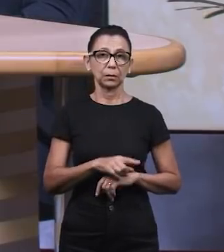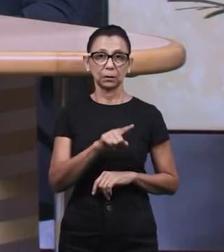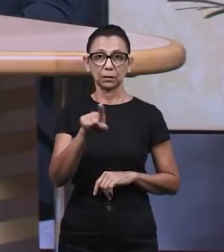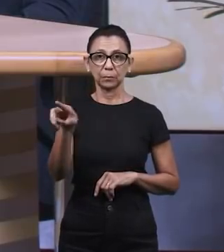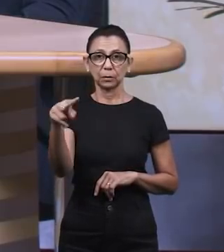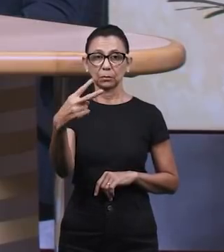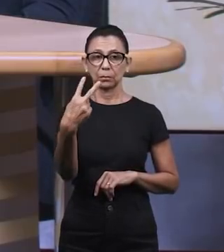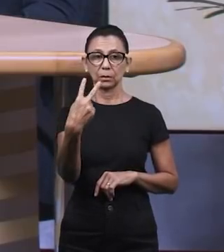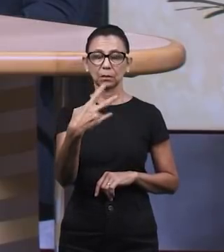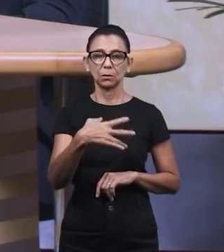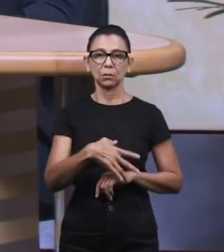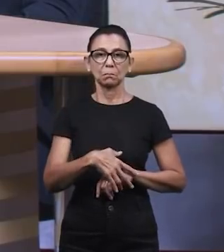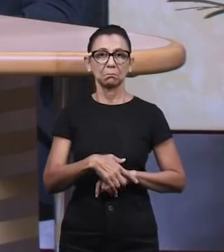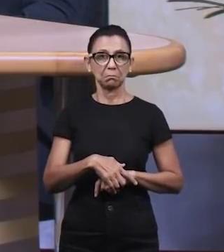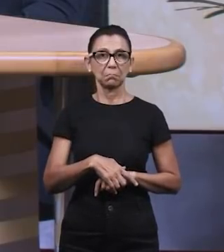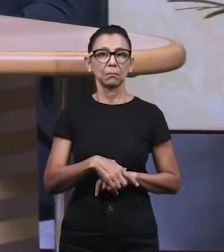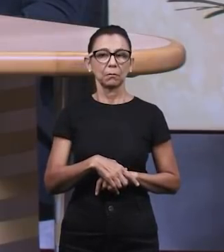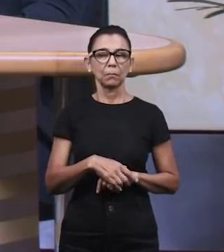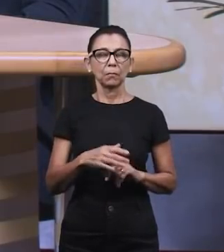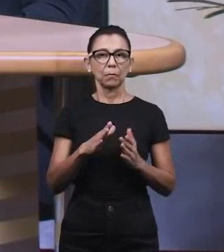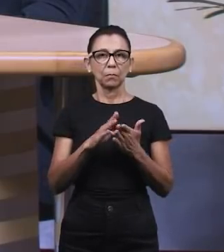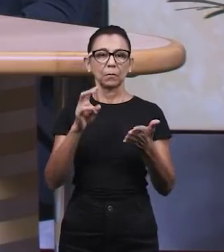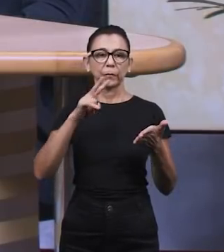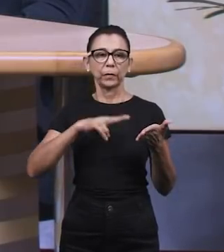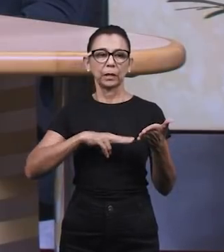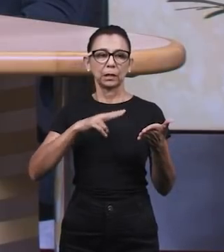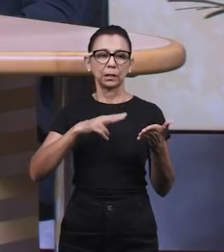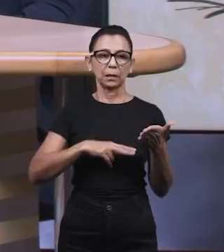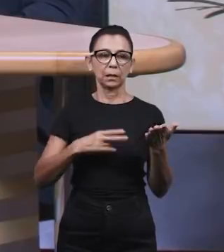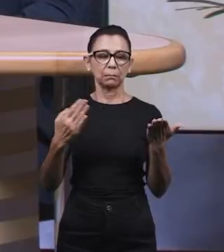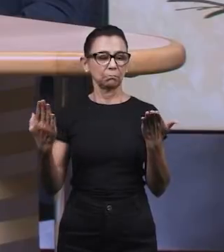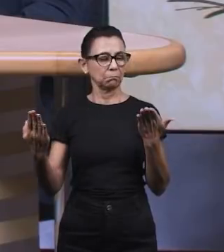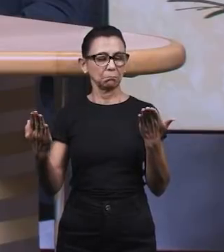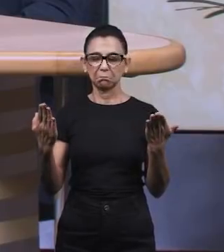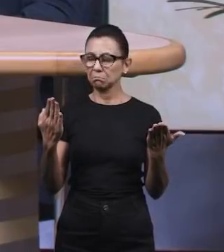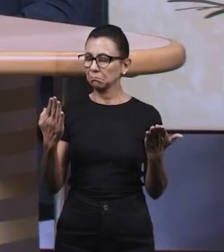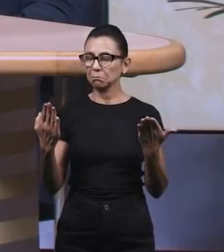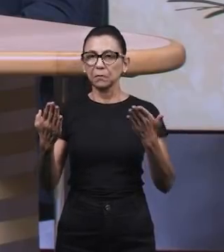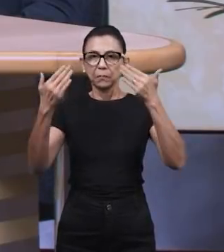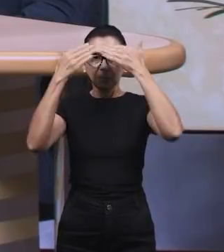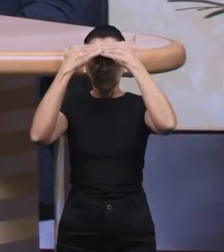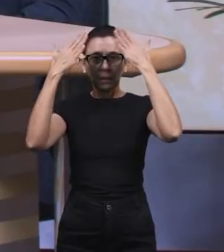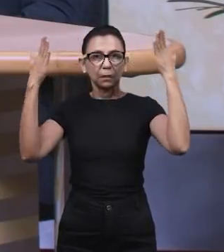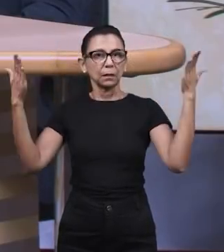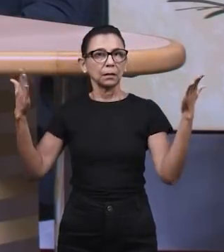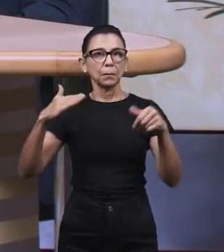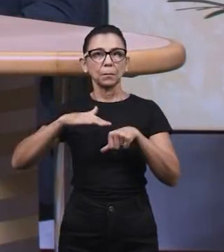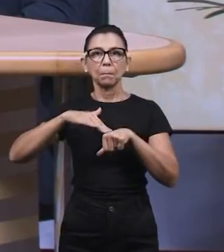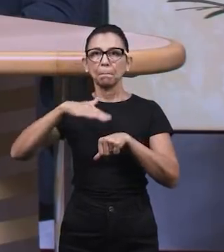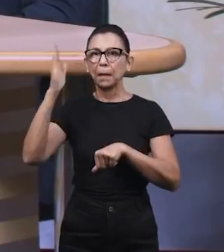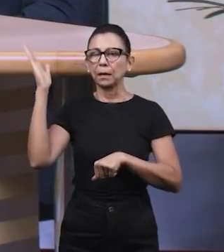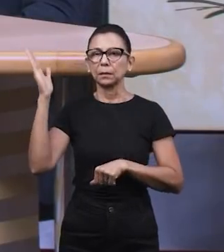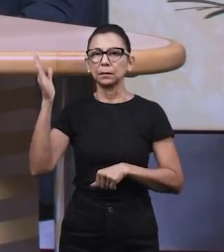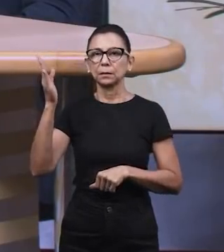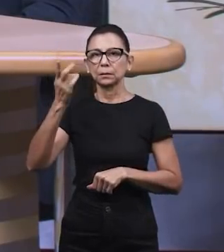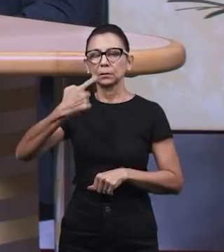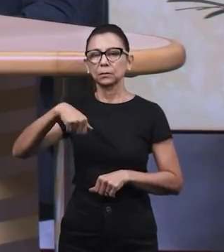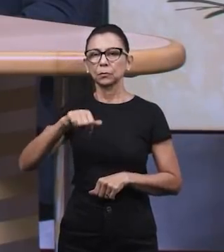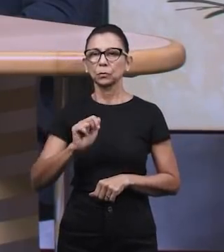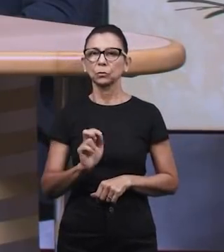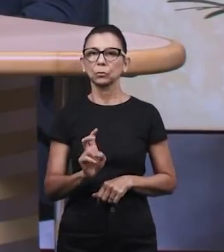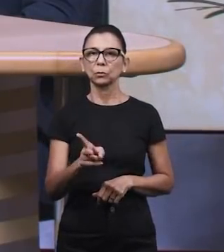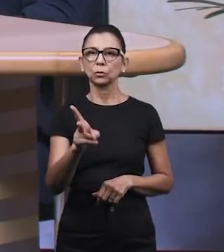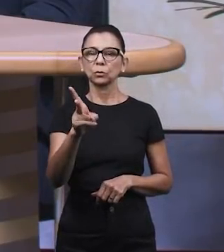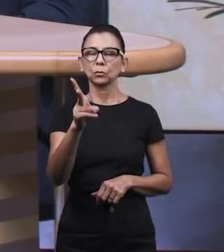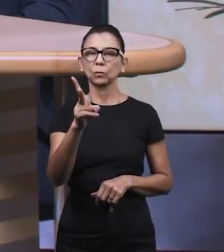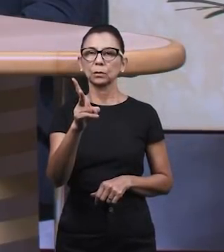os irmãos que estão assistindo podem ler a palavra e o Senhor vai abrir ainda mais o entendimento nesse sentido, e a gente continua falando